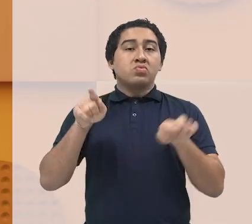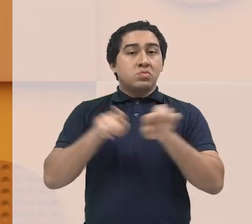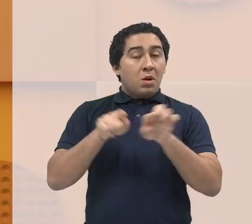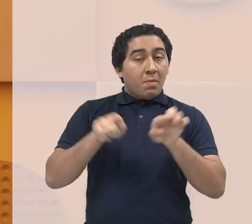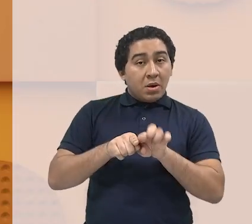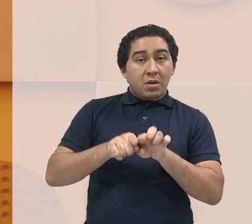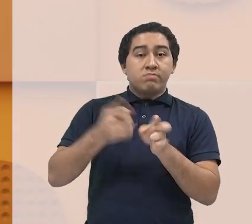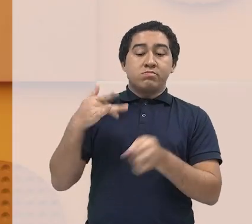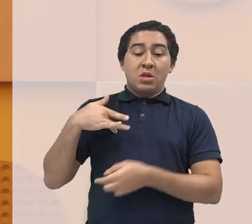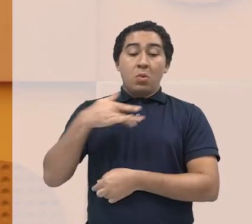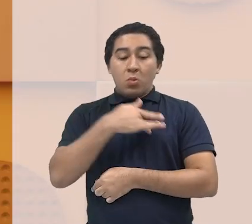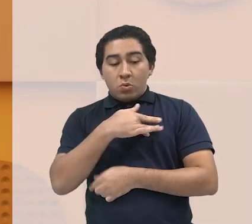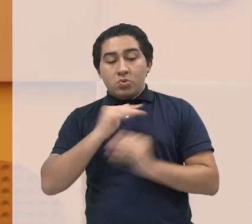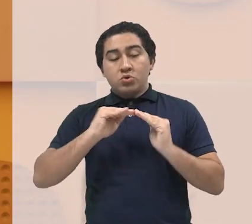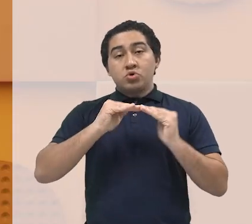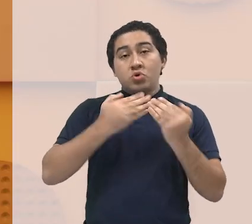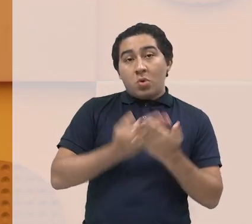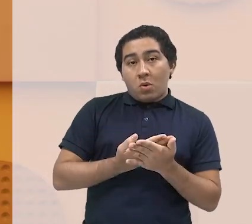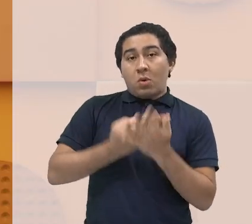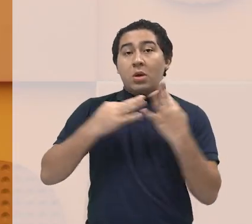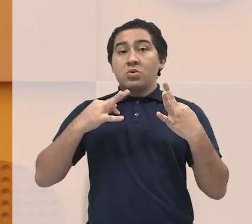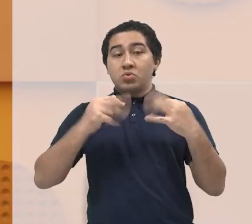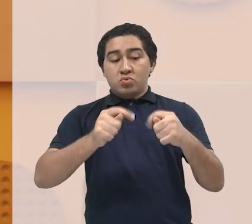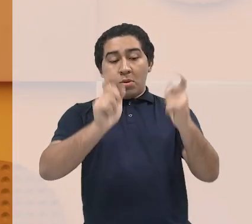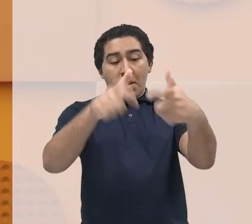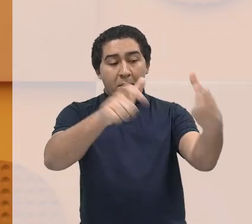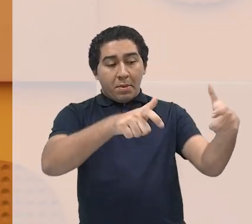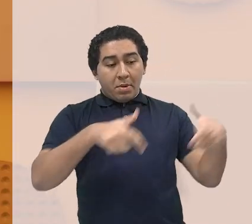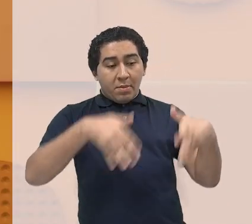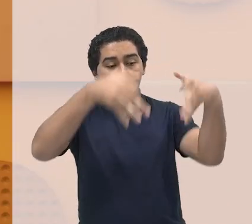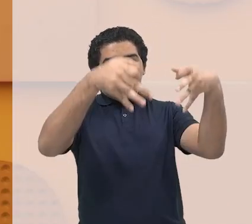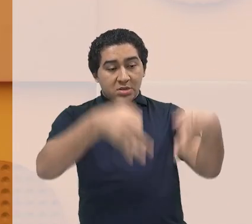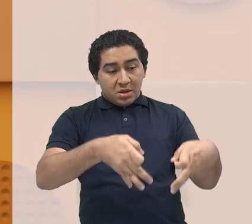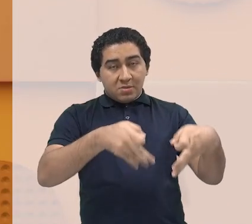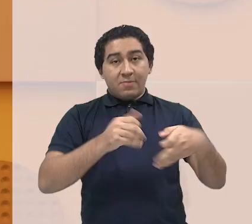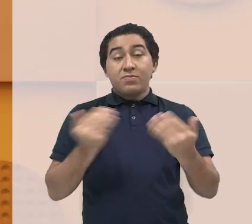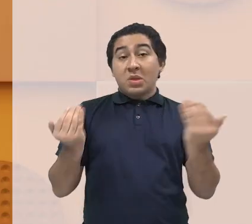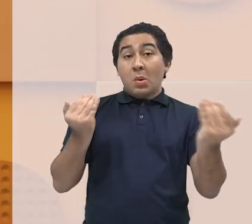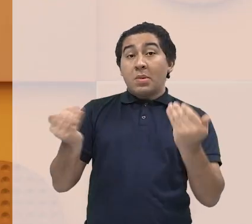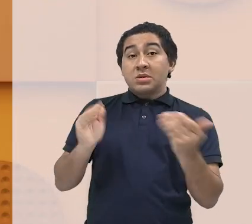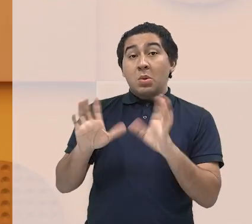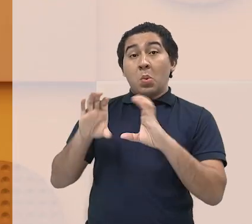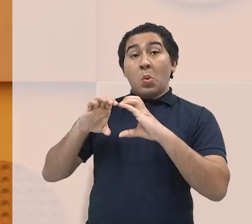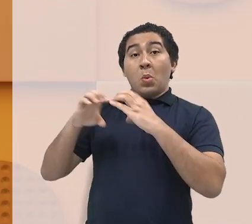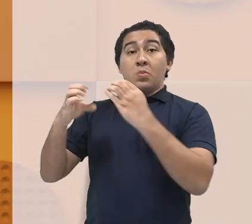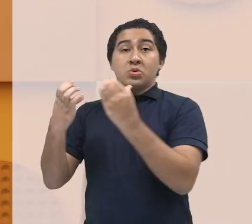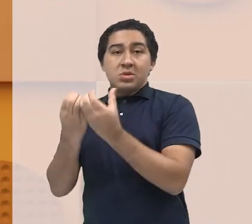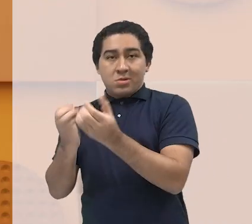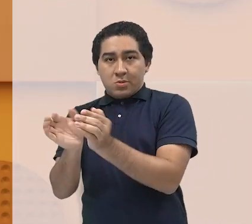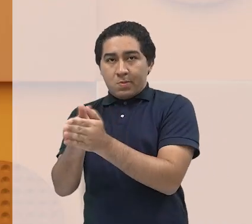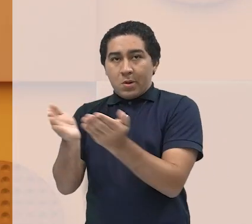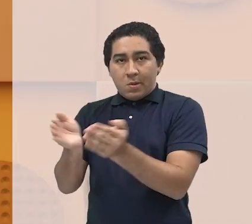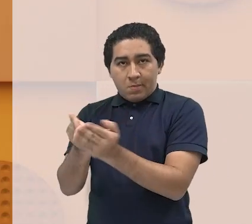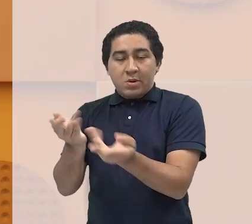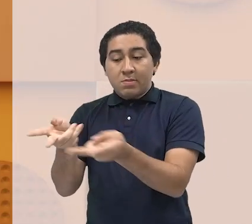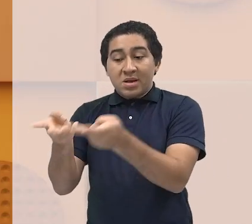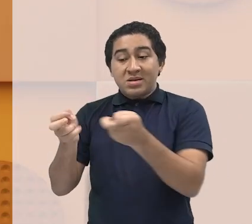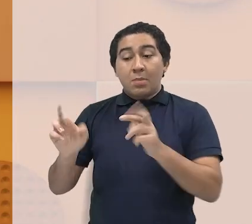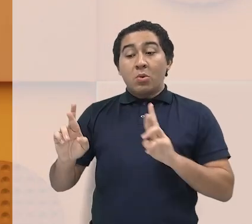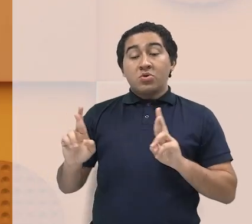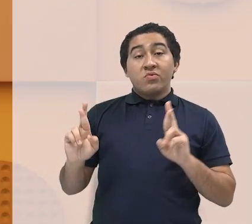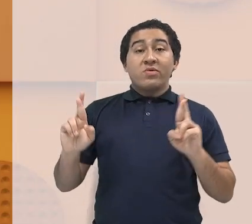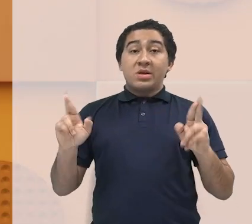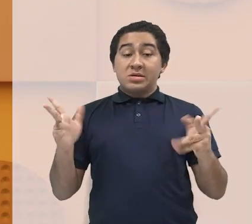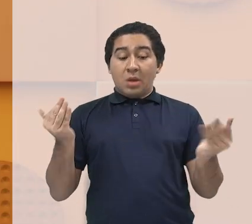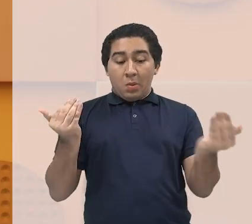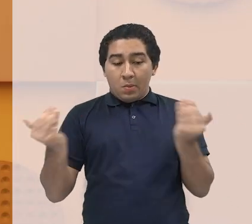escolas, tudo muito bem organizadinho. Em comparação em comunidades mais carentes, você observa um cenário